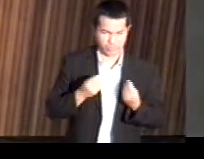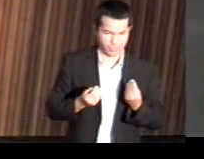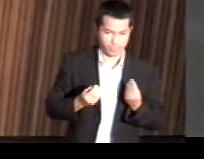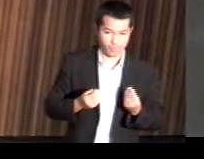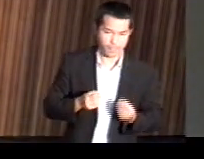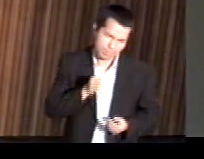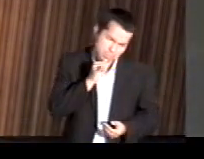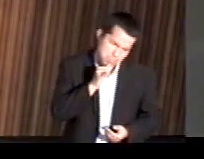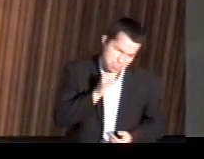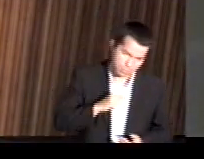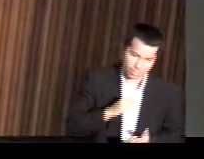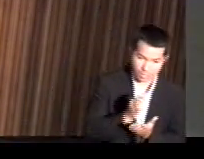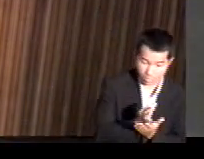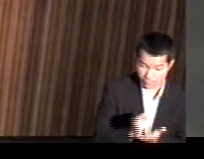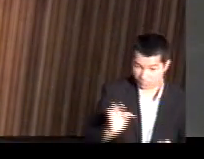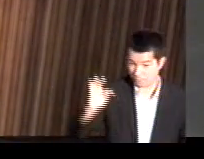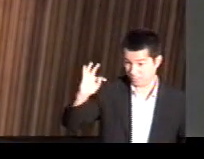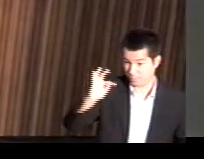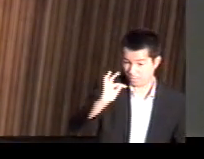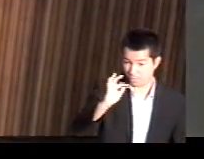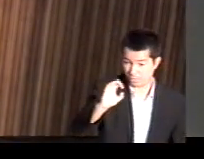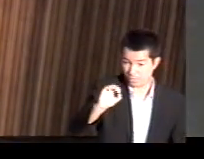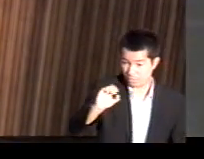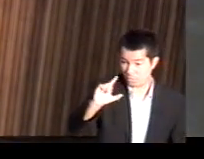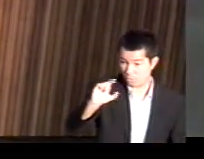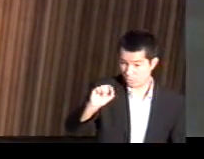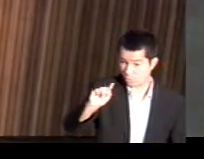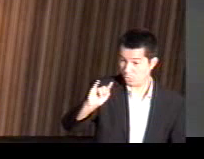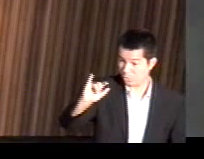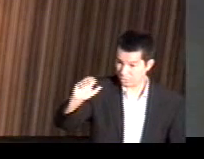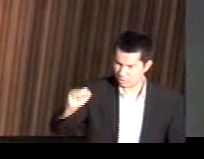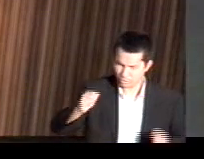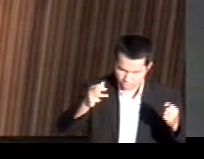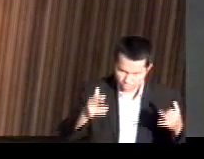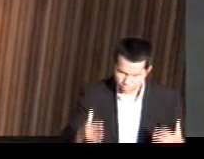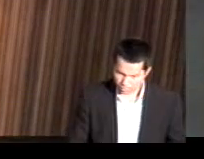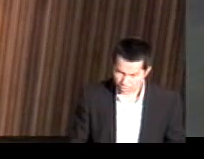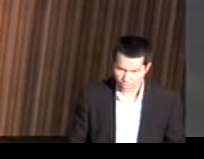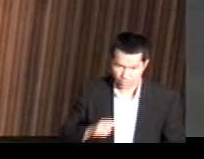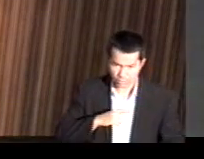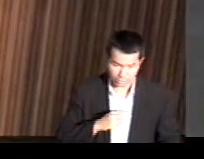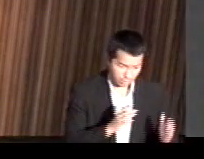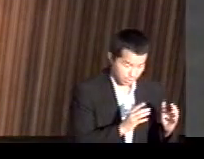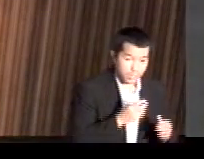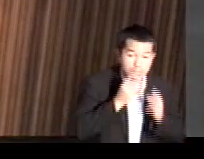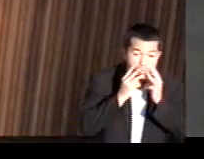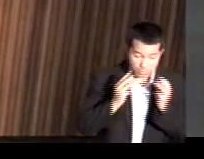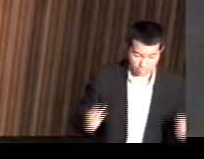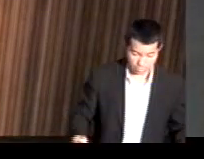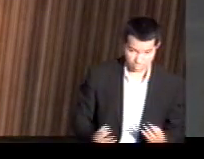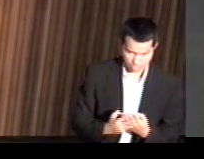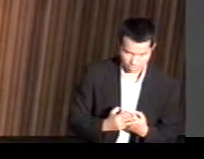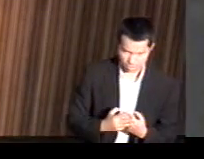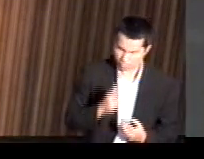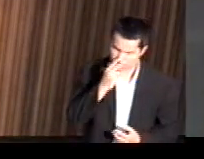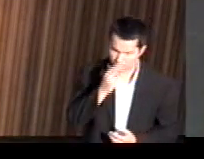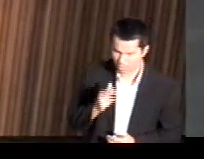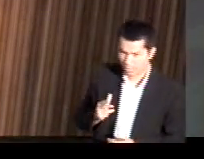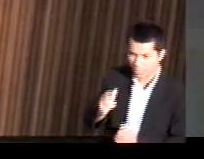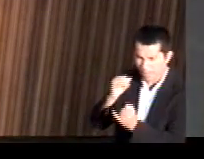pessoa, uma prática, uma cerimônia do Antigo Testamento que tem uma contrapartida, uma